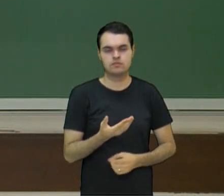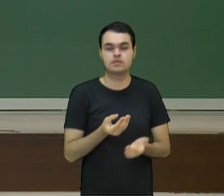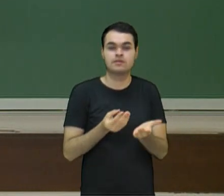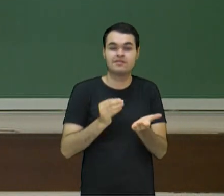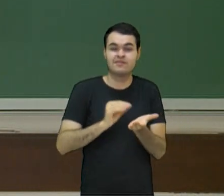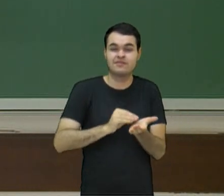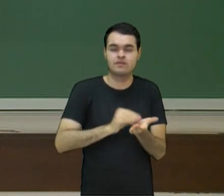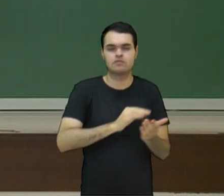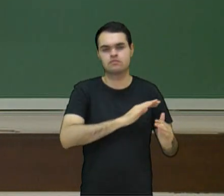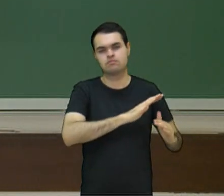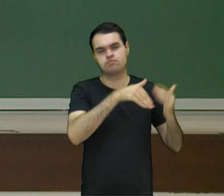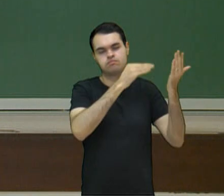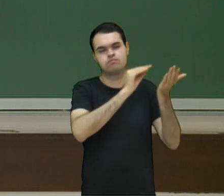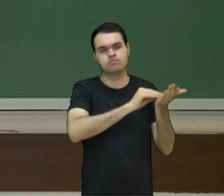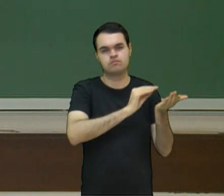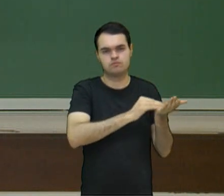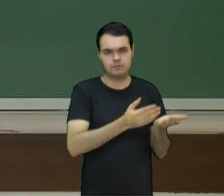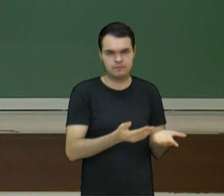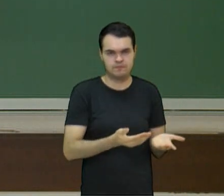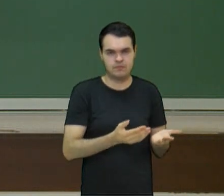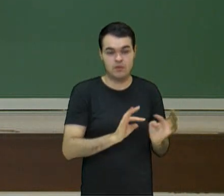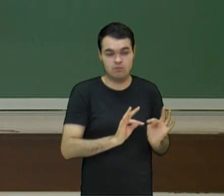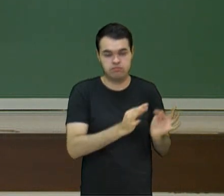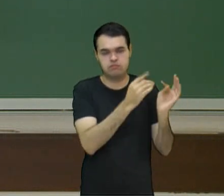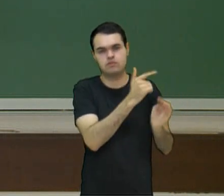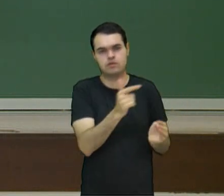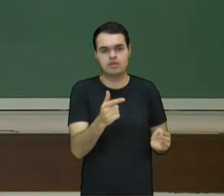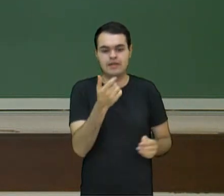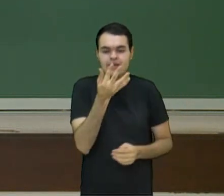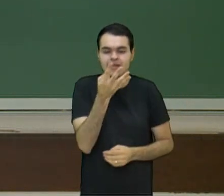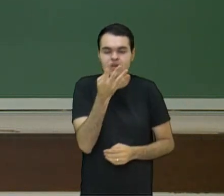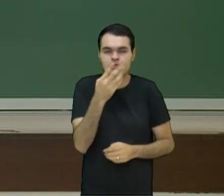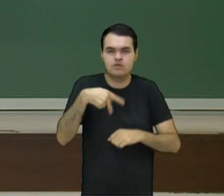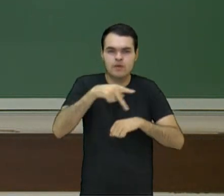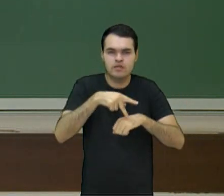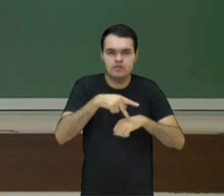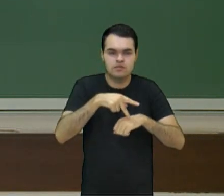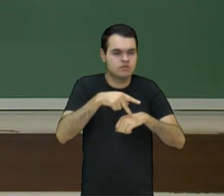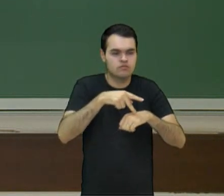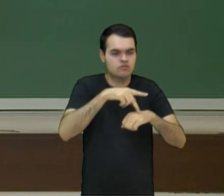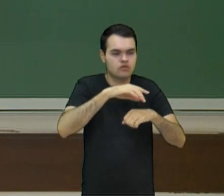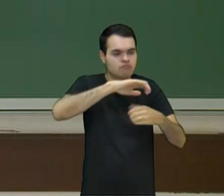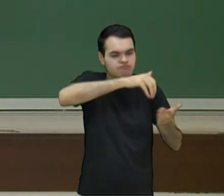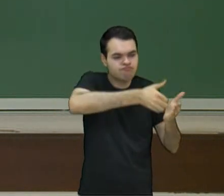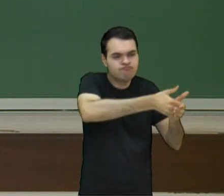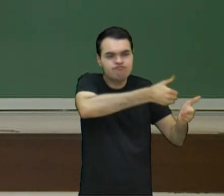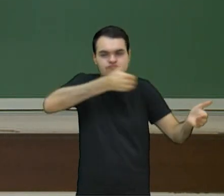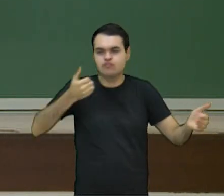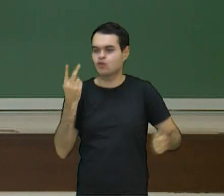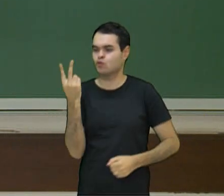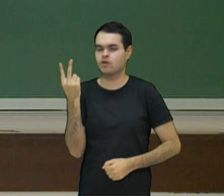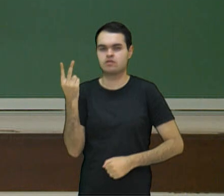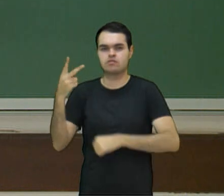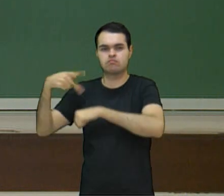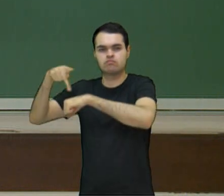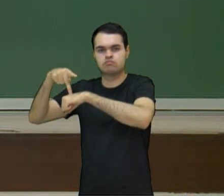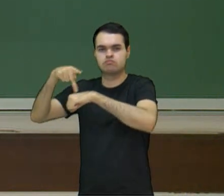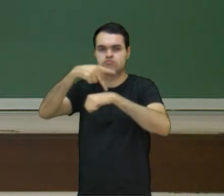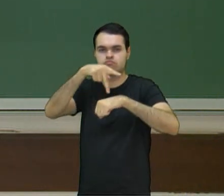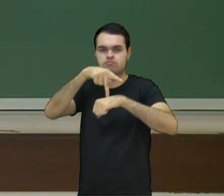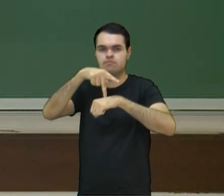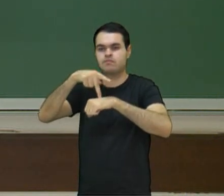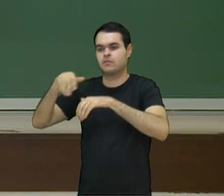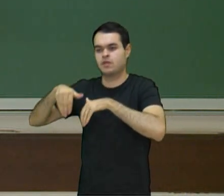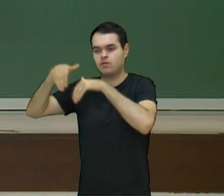de desenvolvimento. Você vê, tem mais 14 países, nós temos 2 países desenvolvidos no continente, que são Austrália e Nova